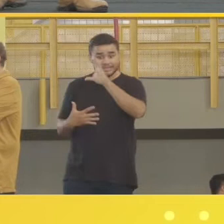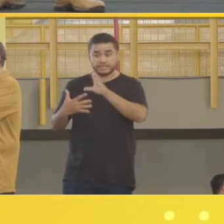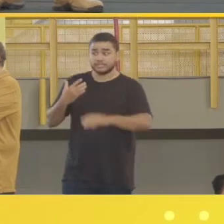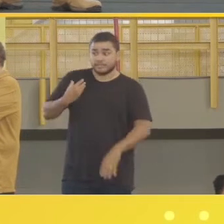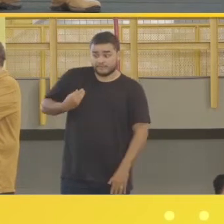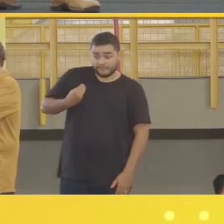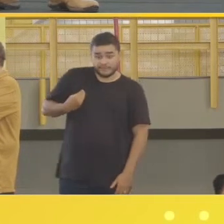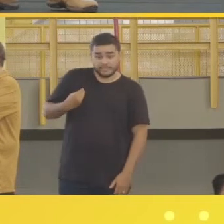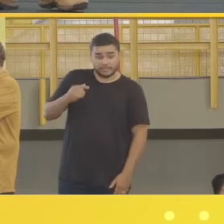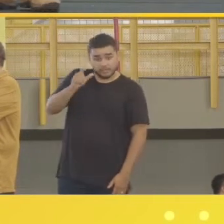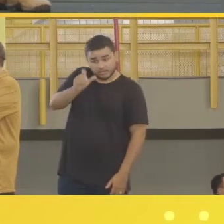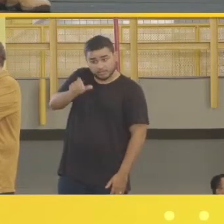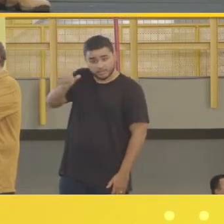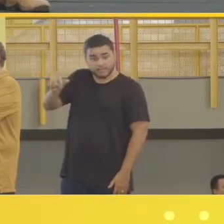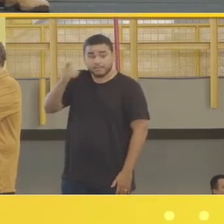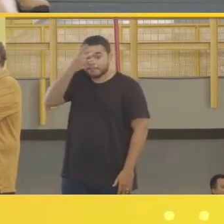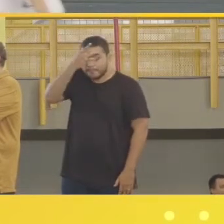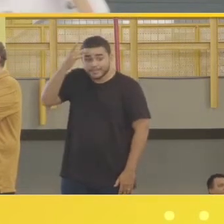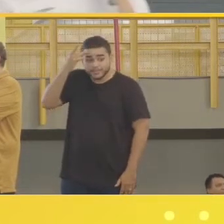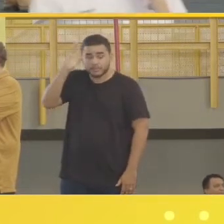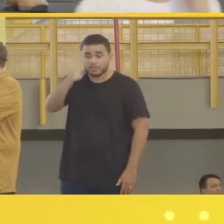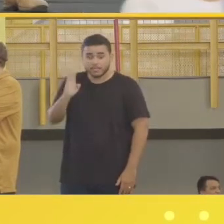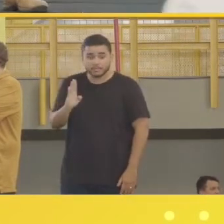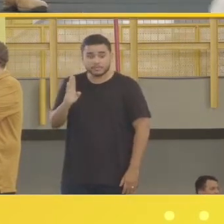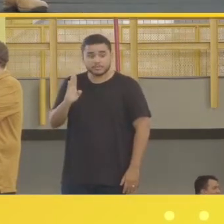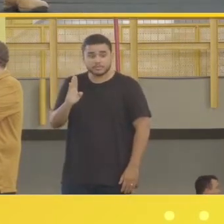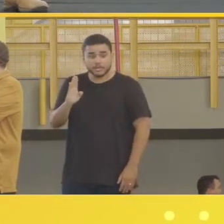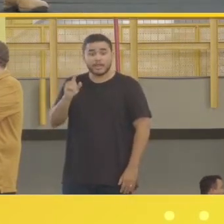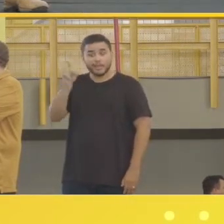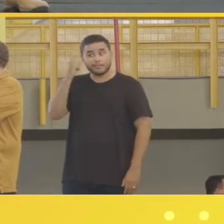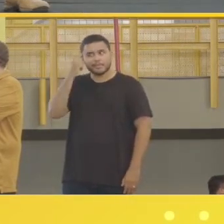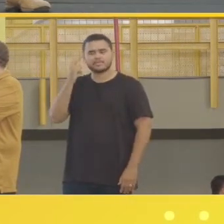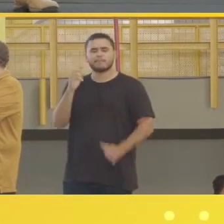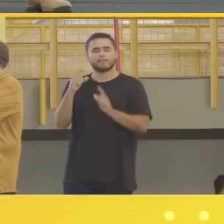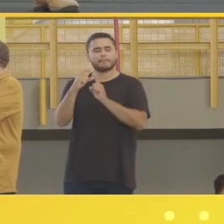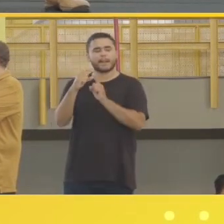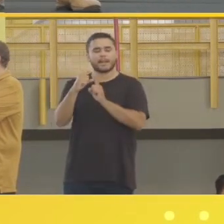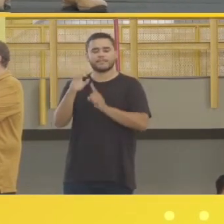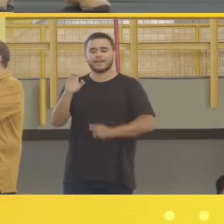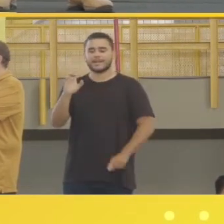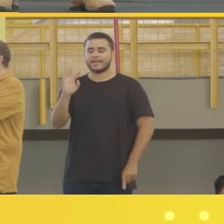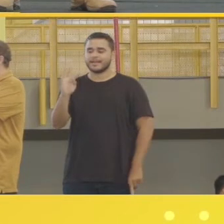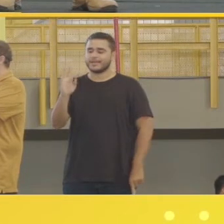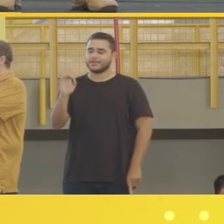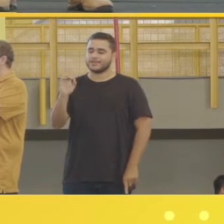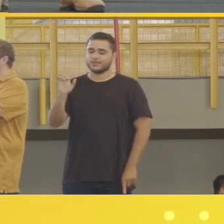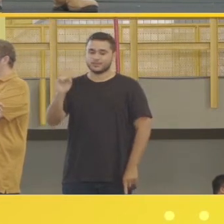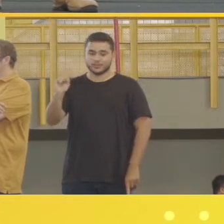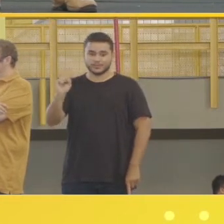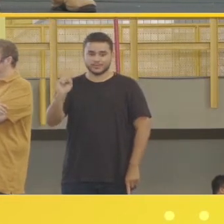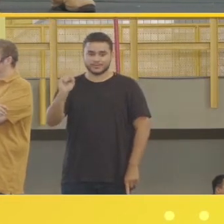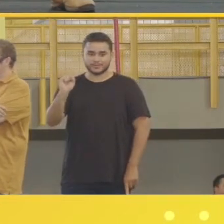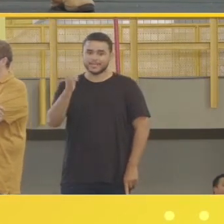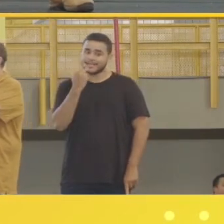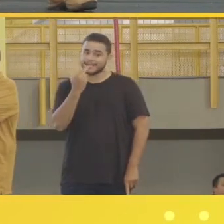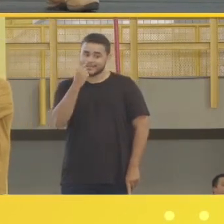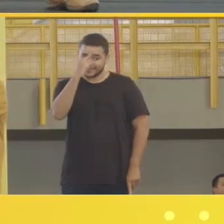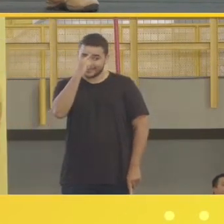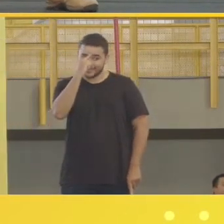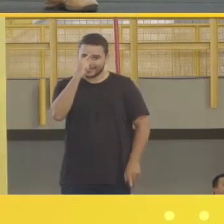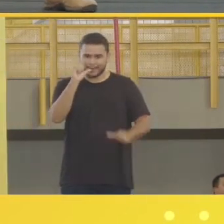do brasileiro de se comportar, nós estamos falando em especial de uma das maiores e mais